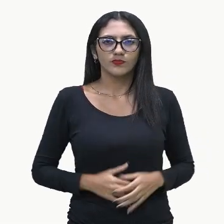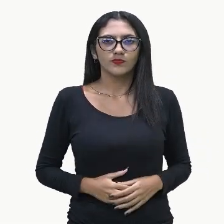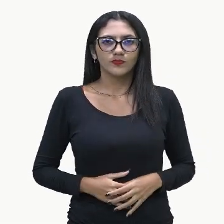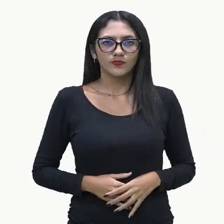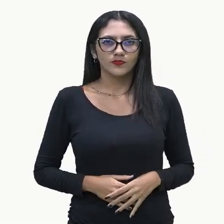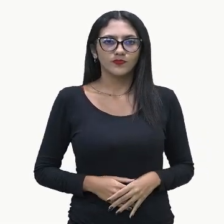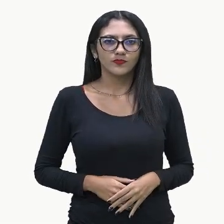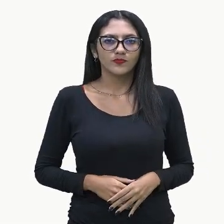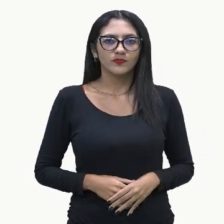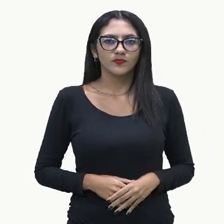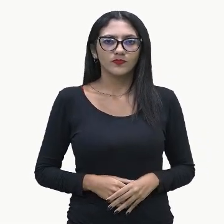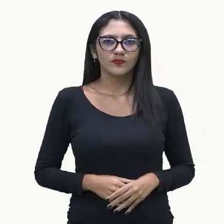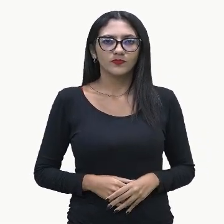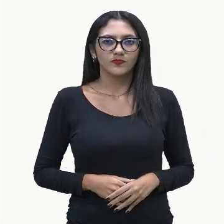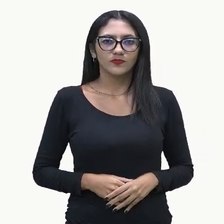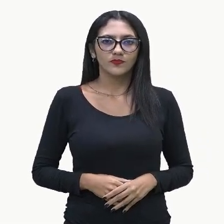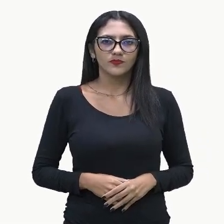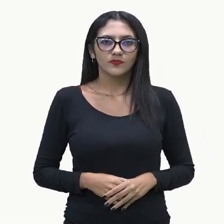Ok?